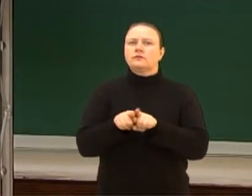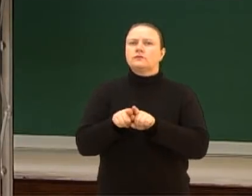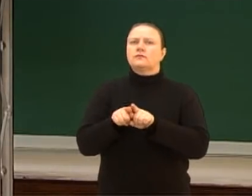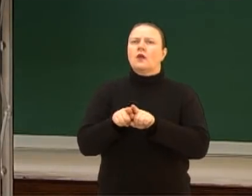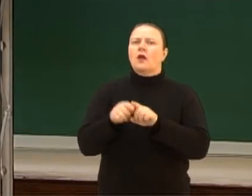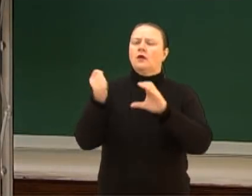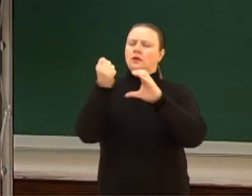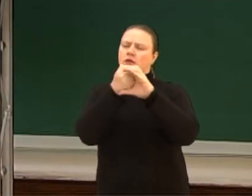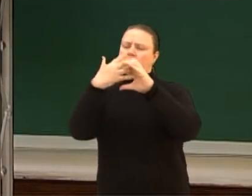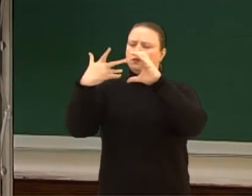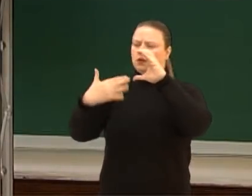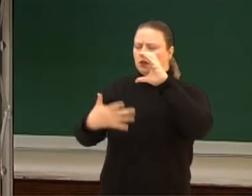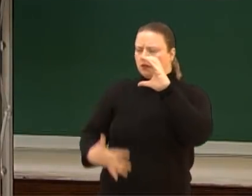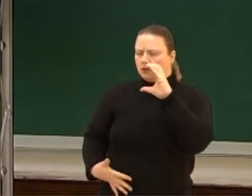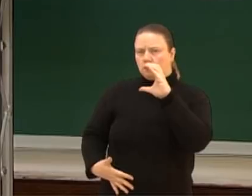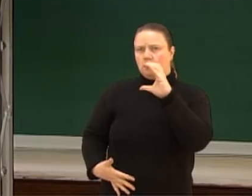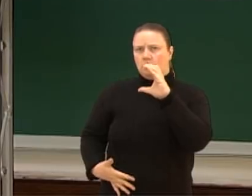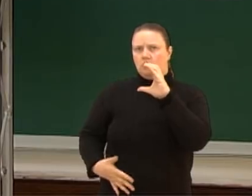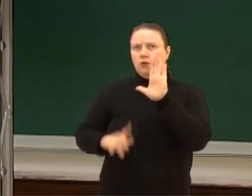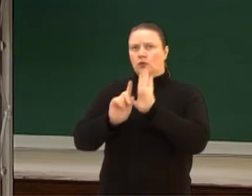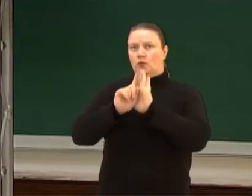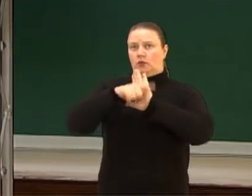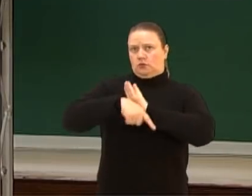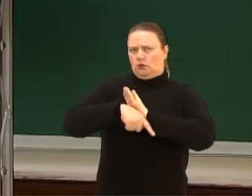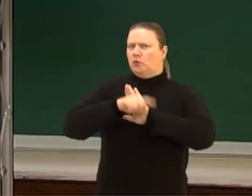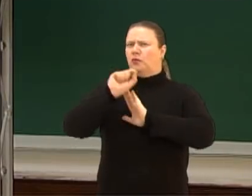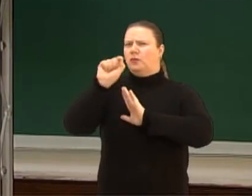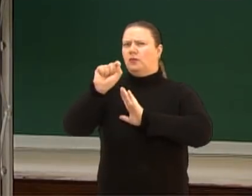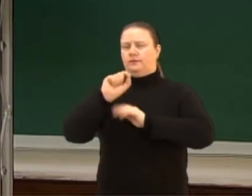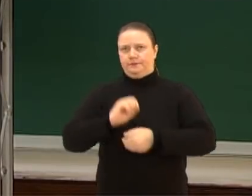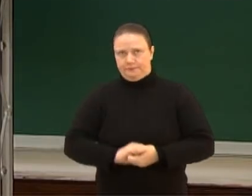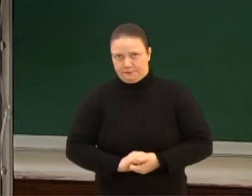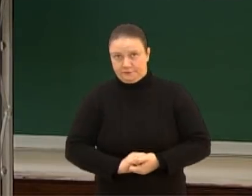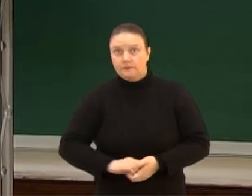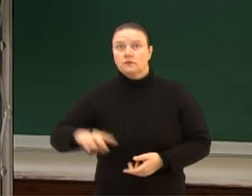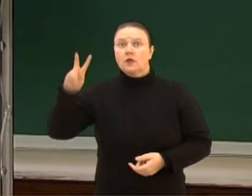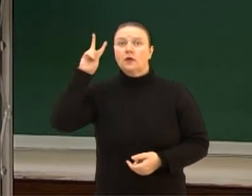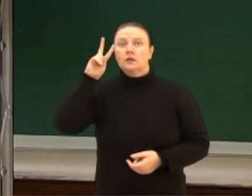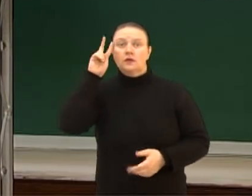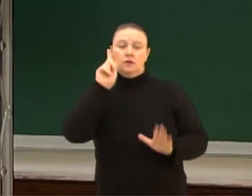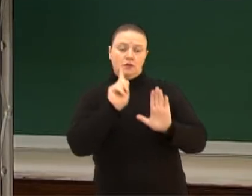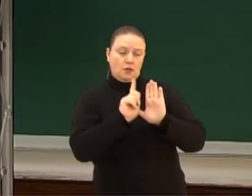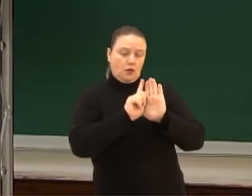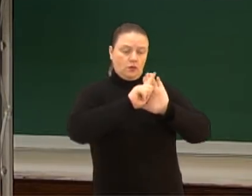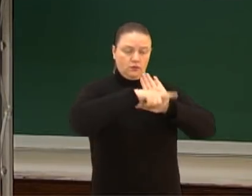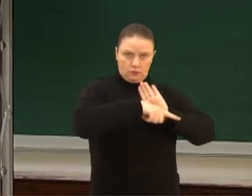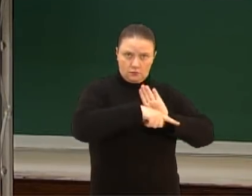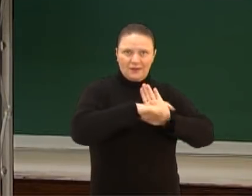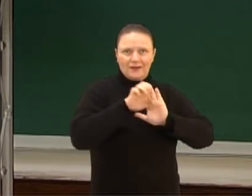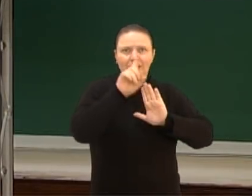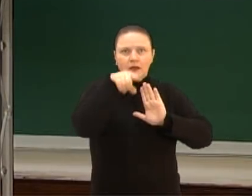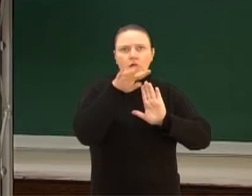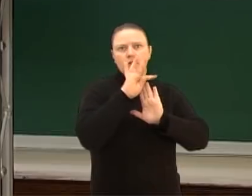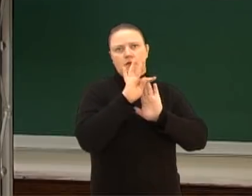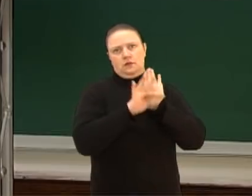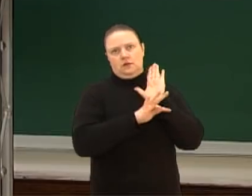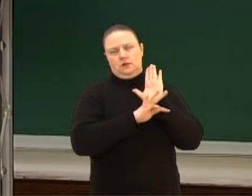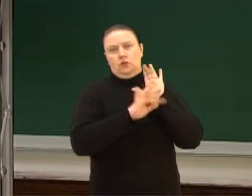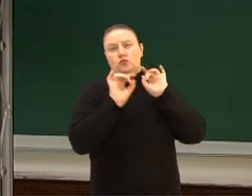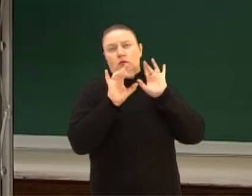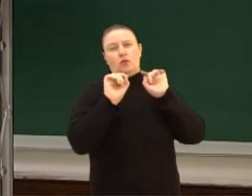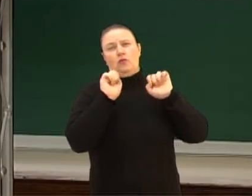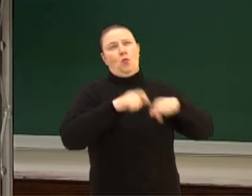as características desse gênero, tá bom? Então, lembrando, é um gênero textual, não é apenas uma